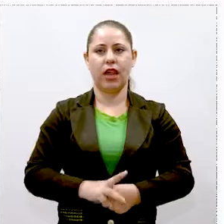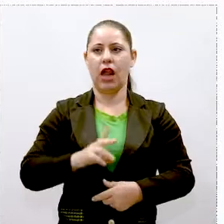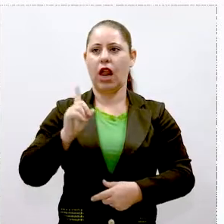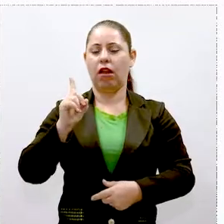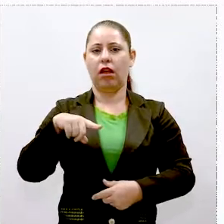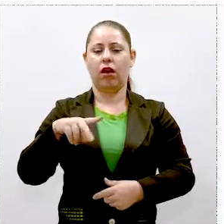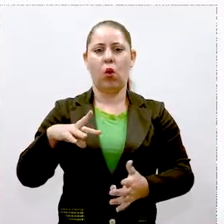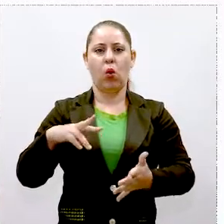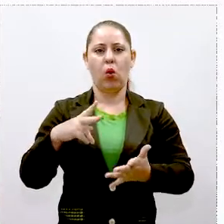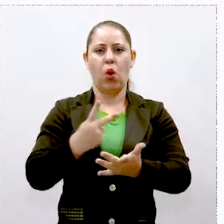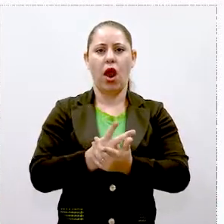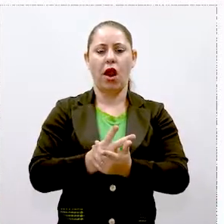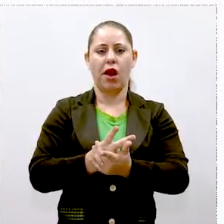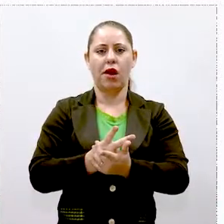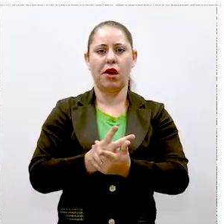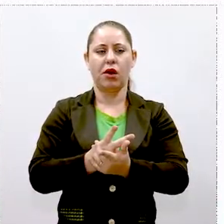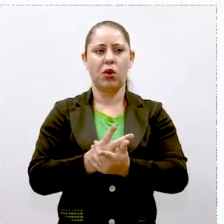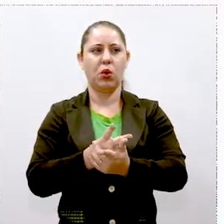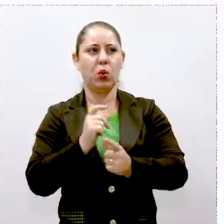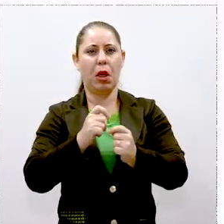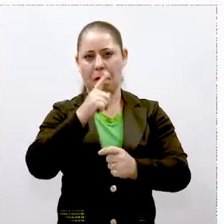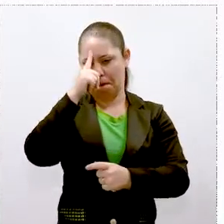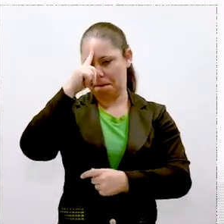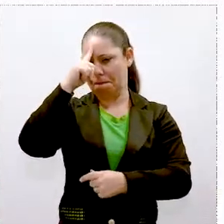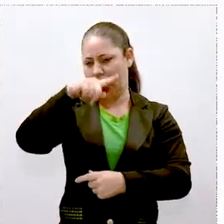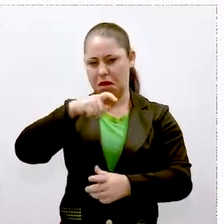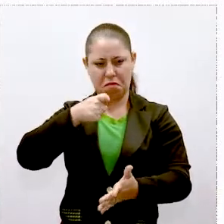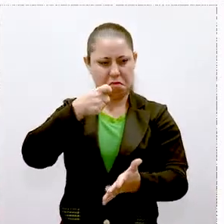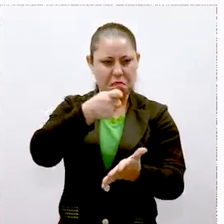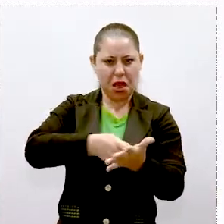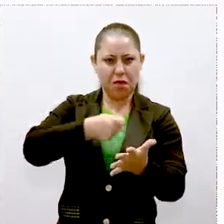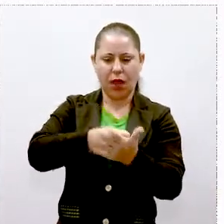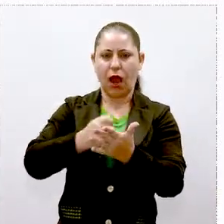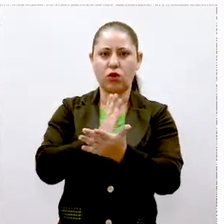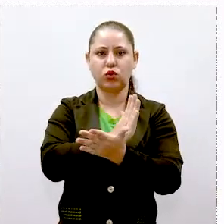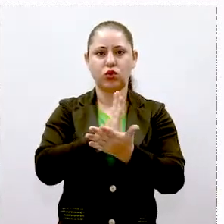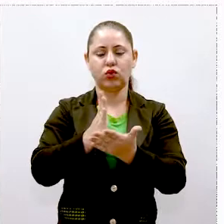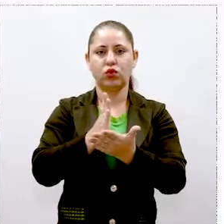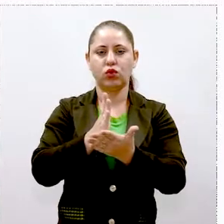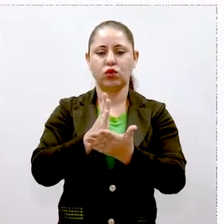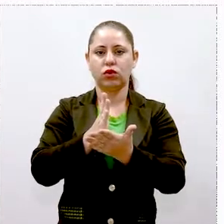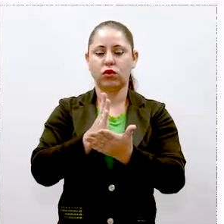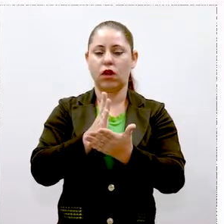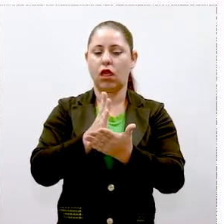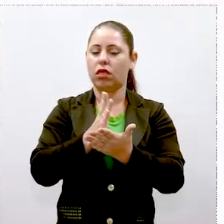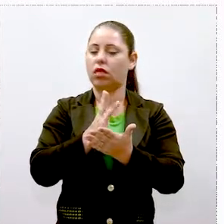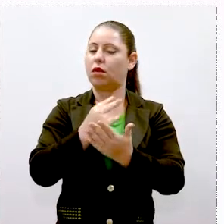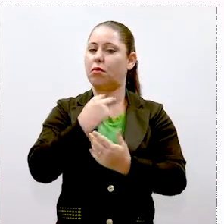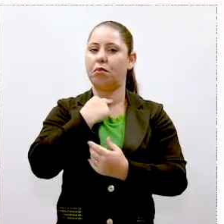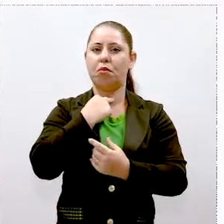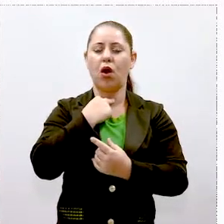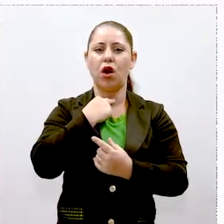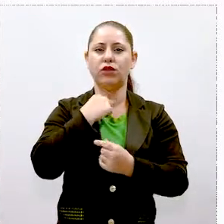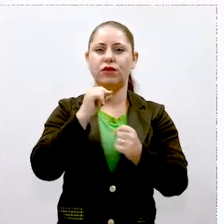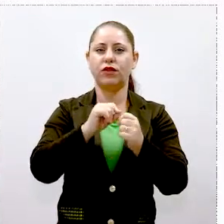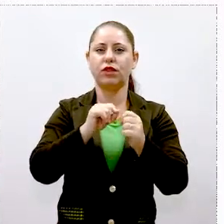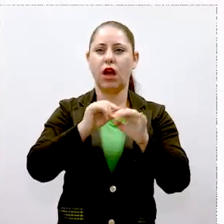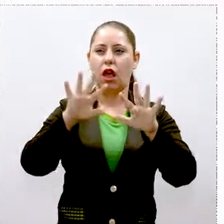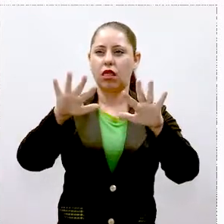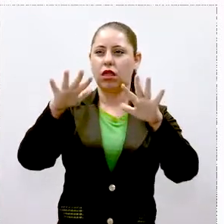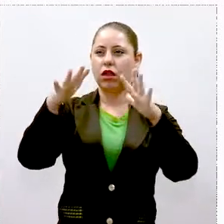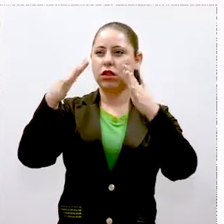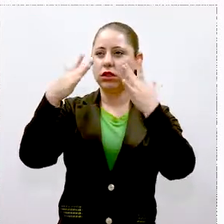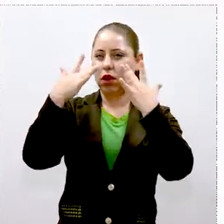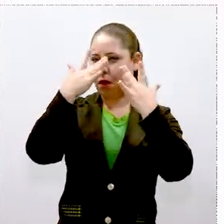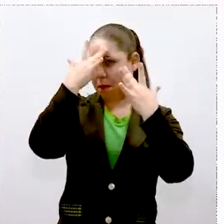Esses arroubos autoritários de alguns não podem desviar